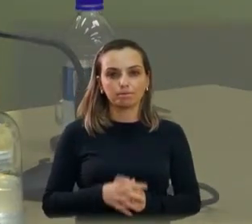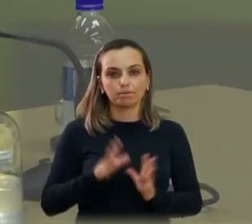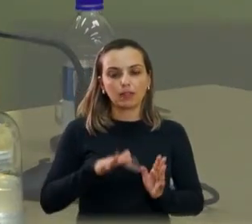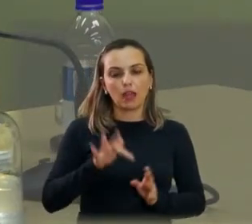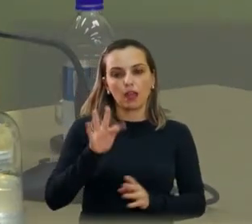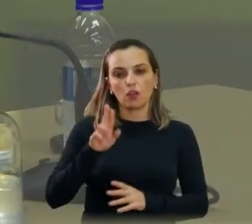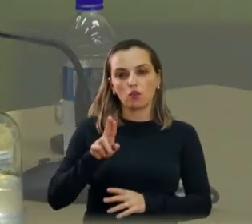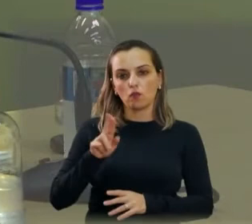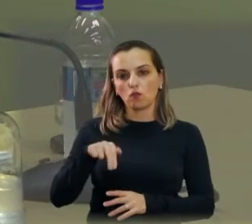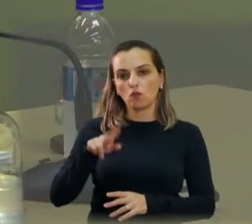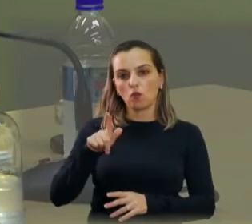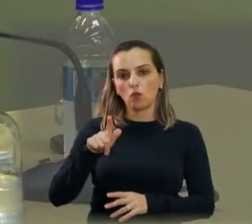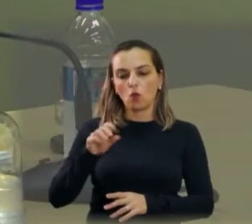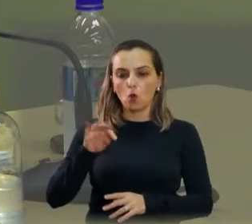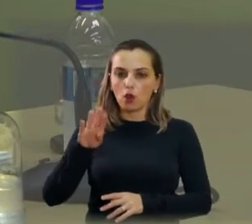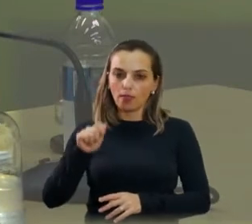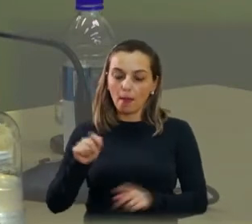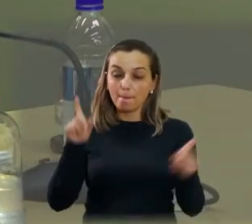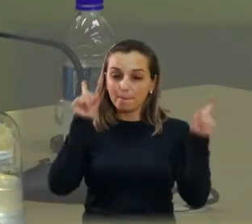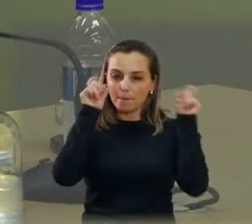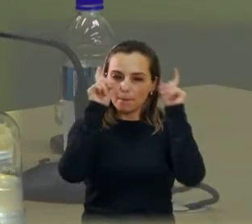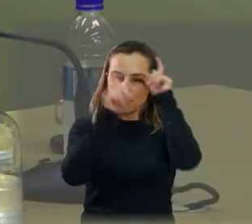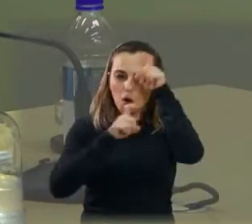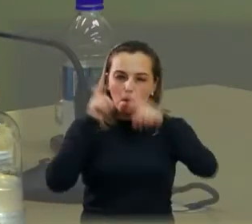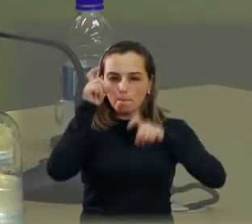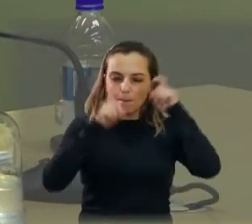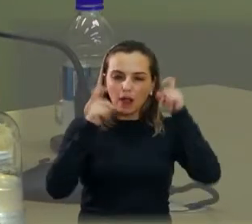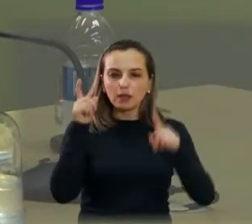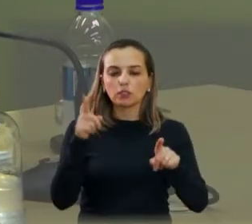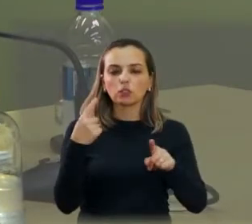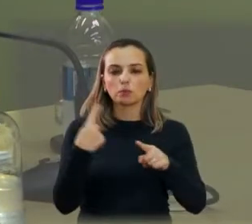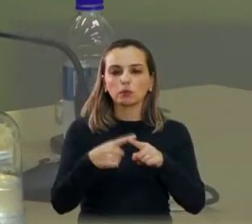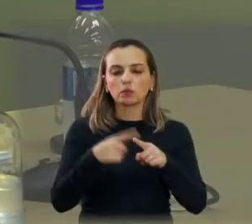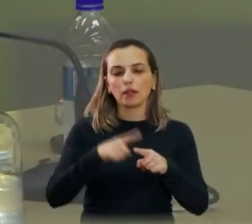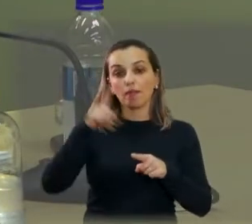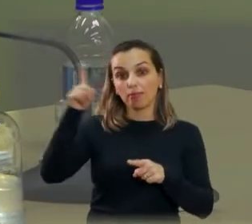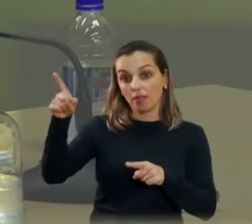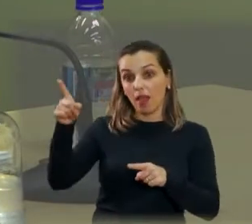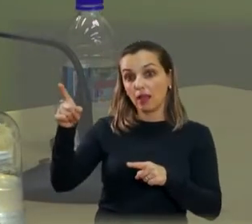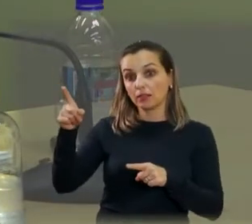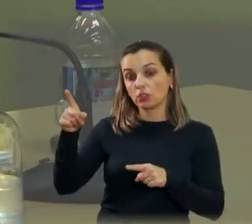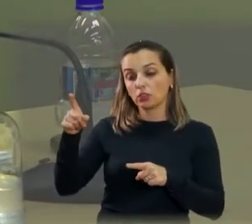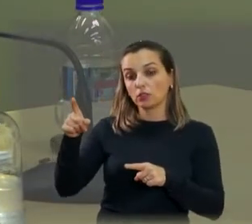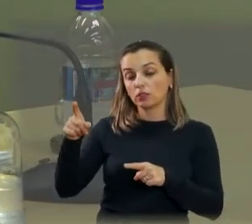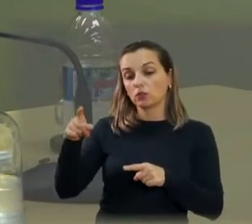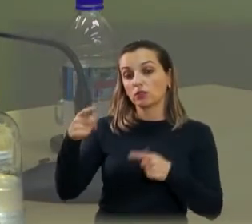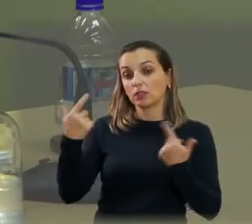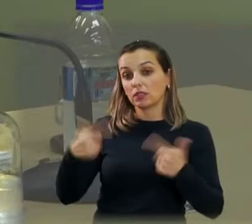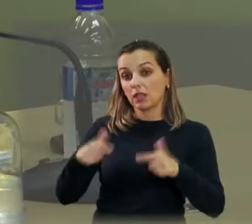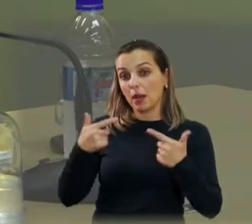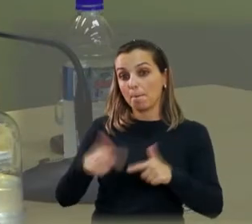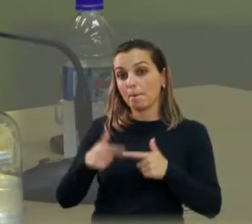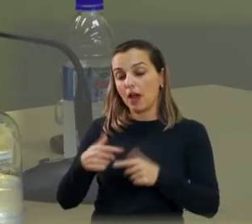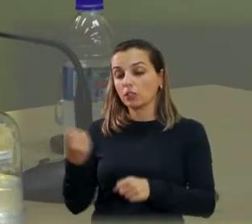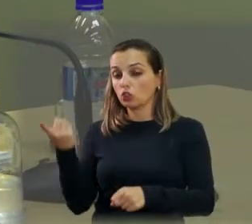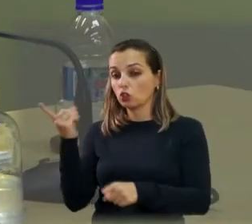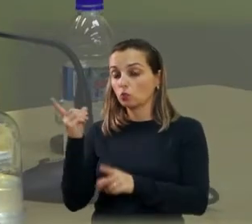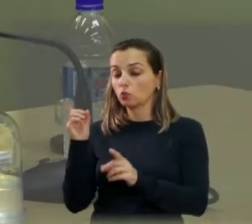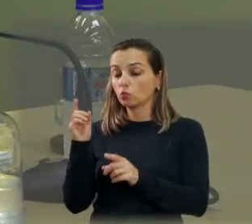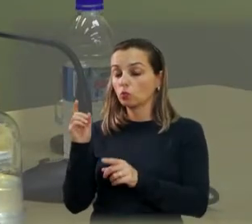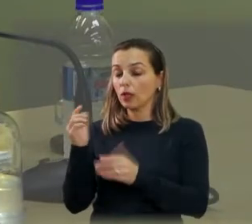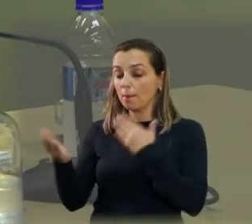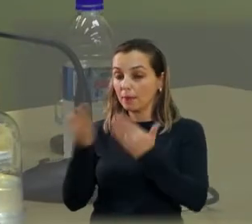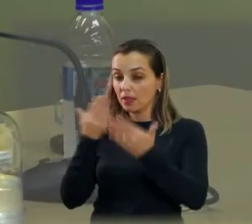Fungota, tanto é que a gente hoje, nós temos dentro do hospital de campanha uma psicóloga que ela atua com o paciente, mas atua